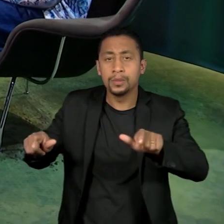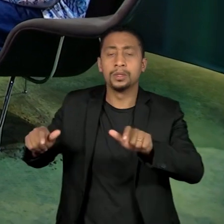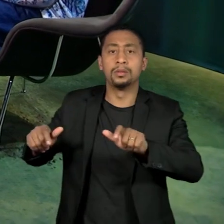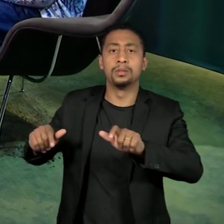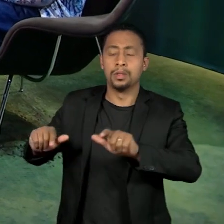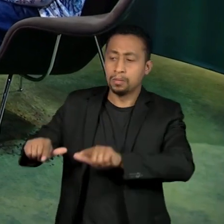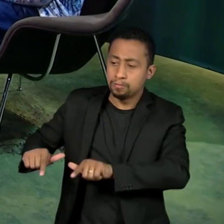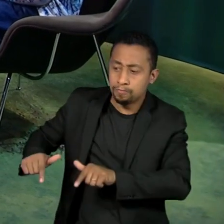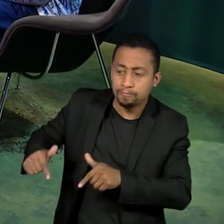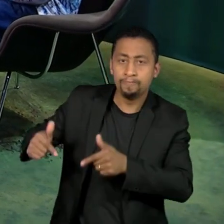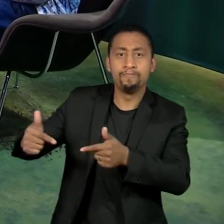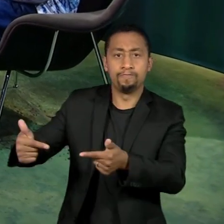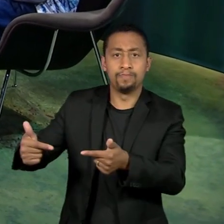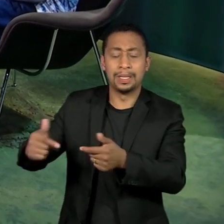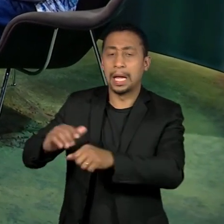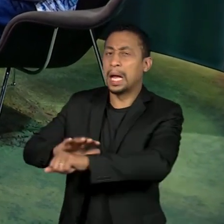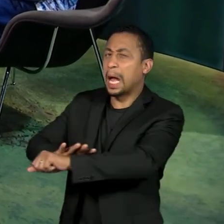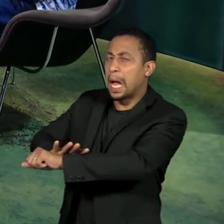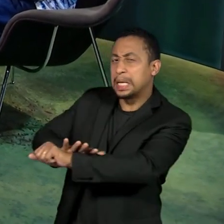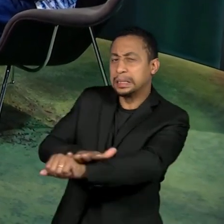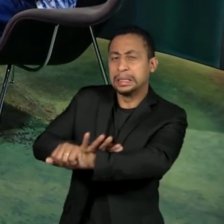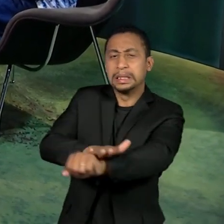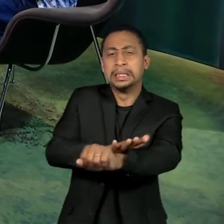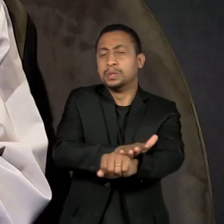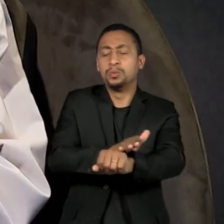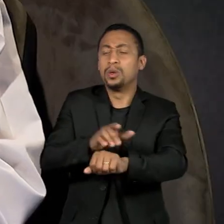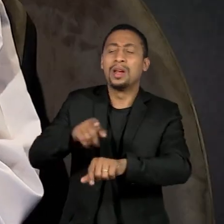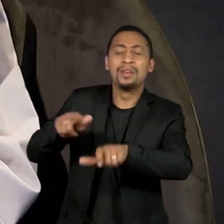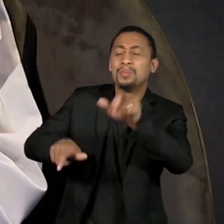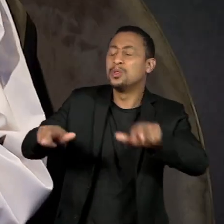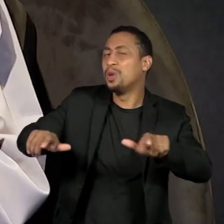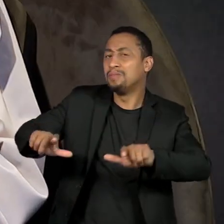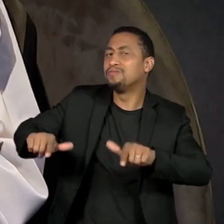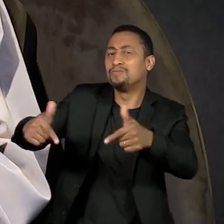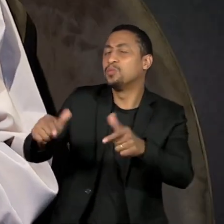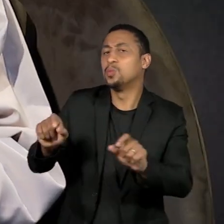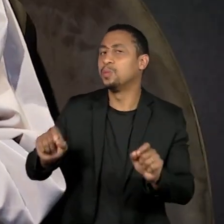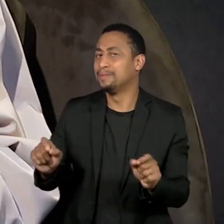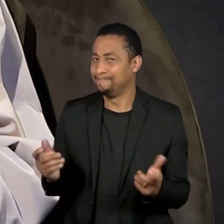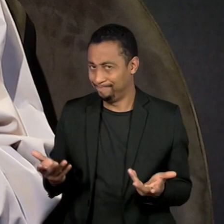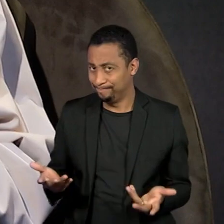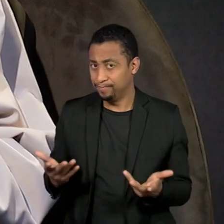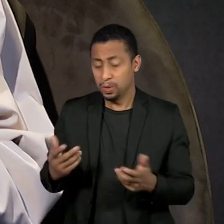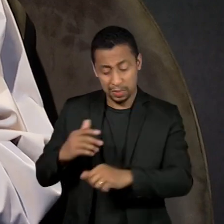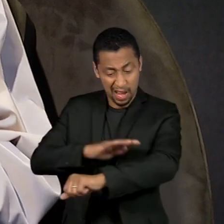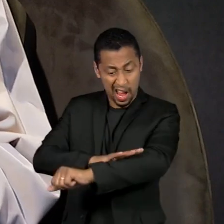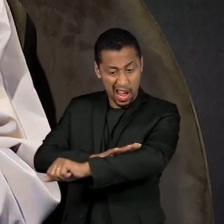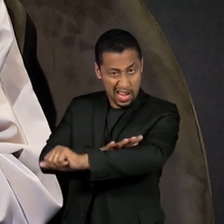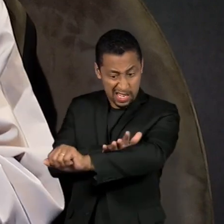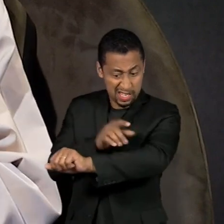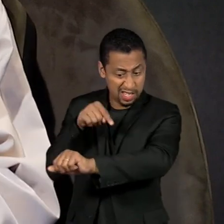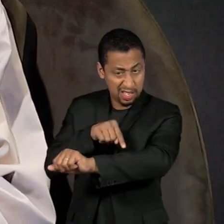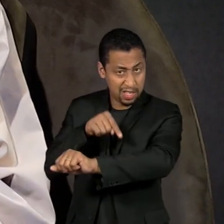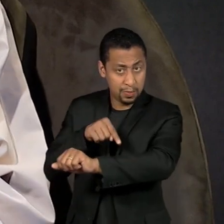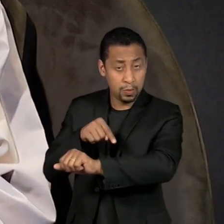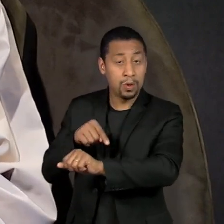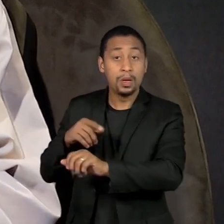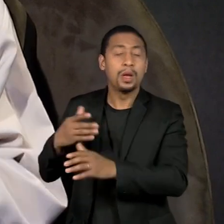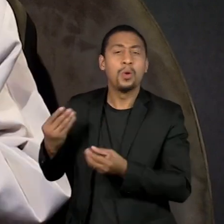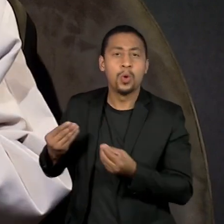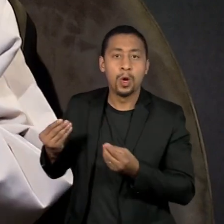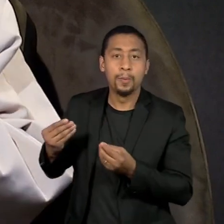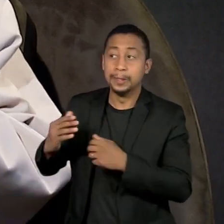trabalham com o racismo que as habita. Porque o racismo, ele não passa por nós e vai